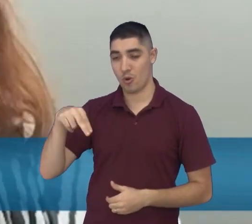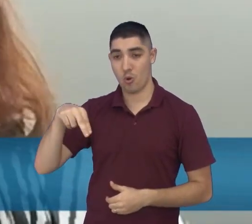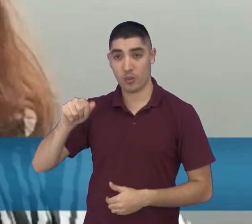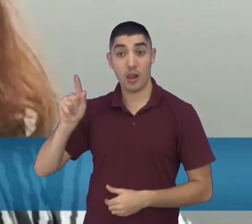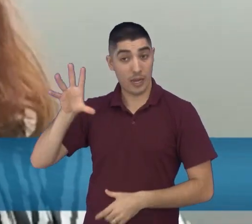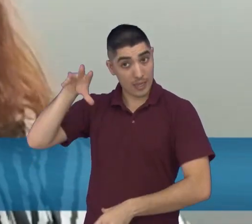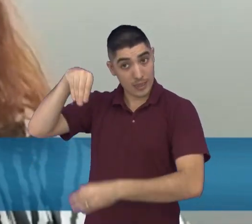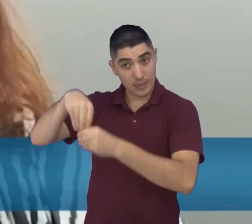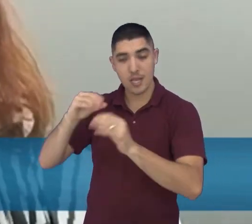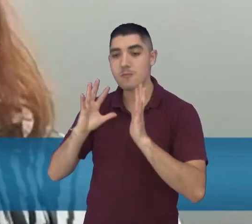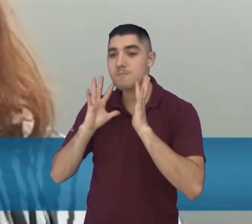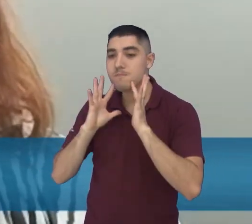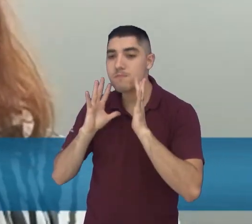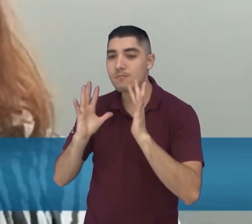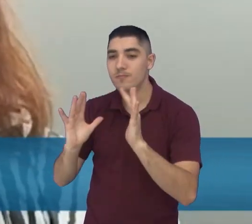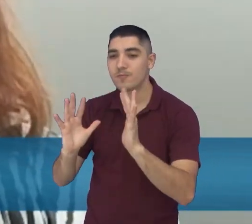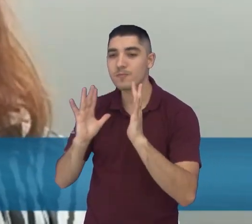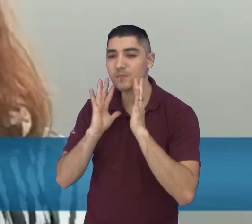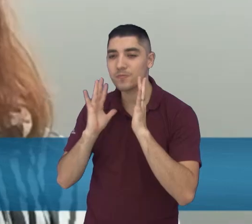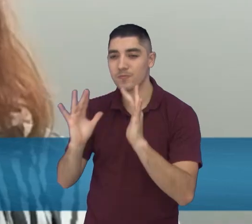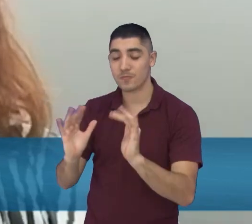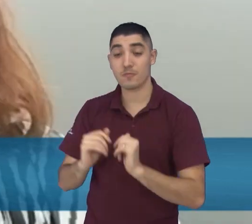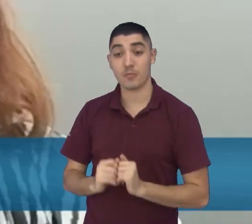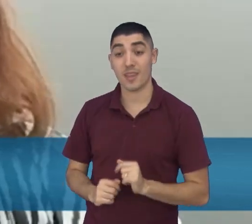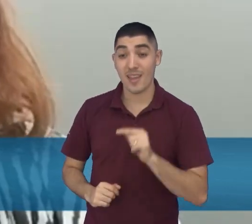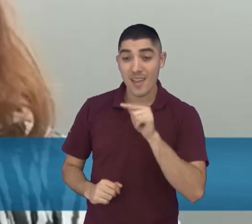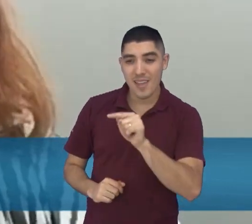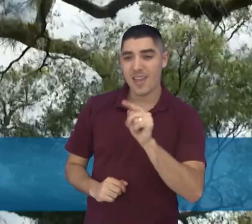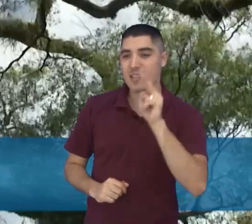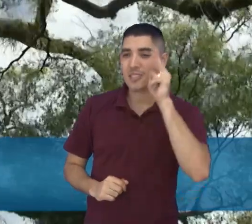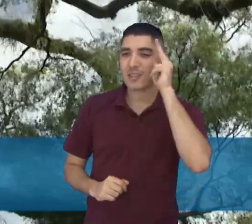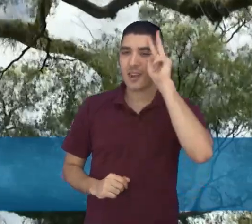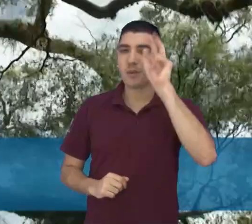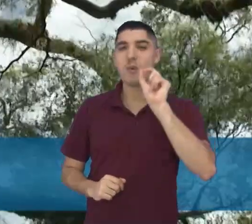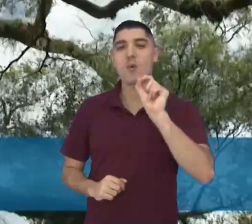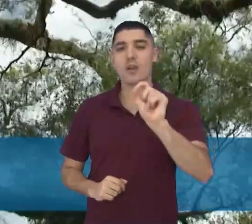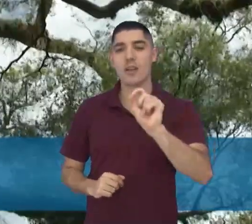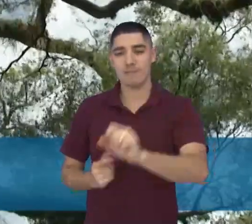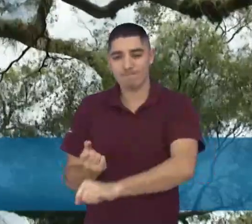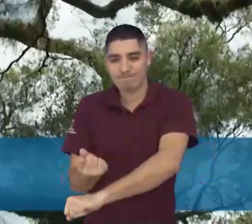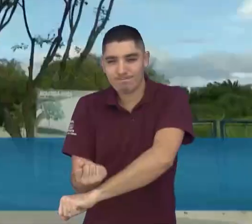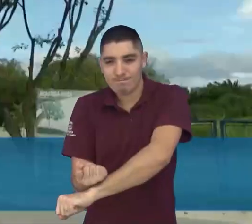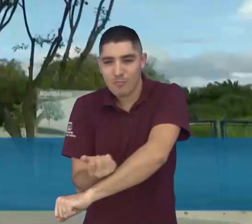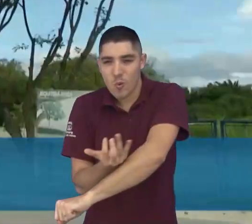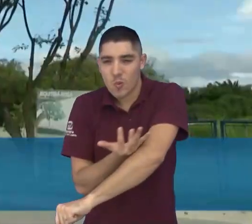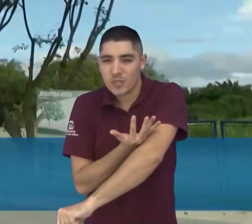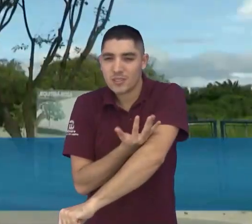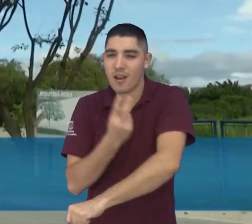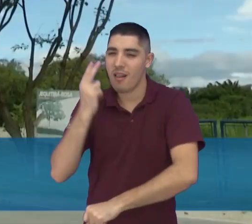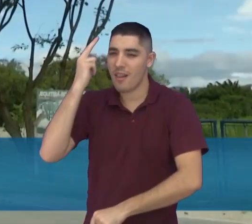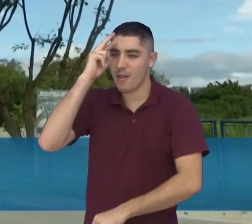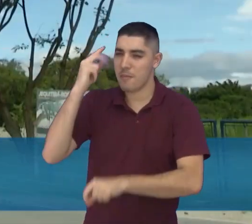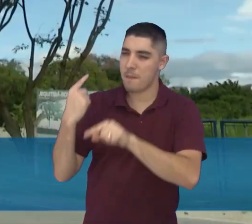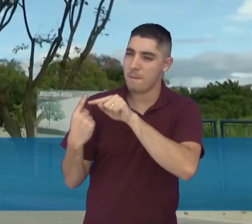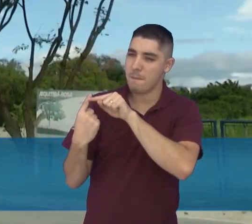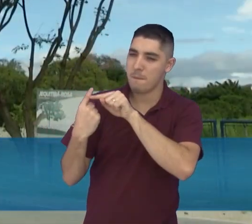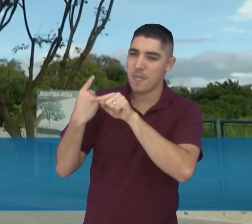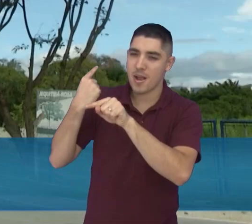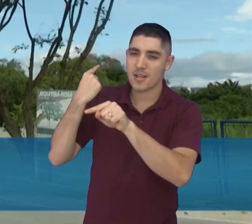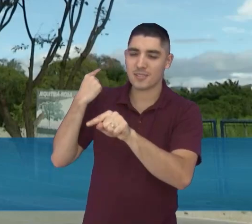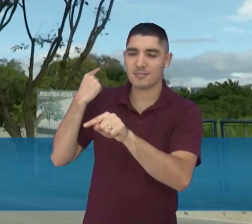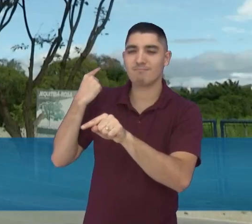cidade, que são elementos que remetem à emoção, que nos remetem, de uma